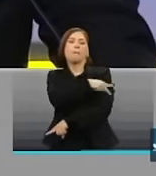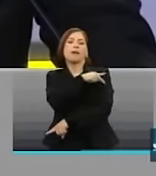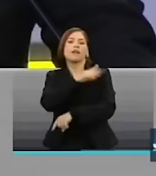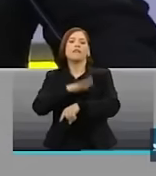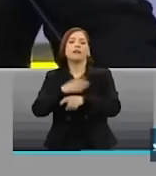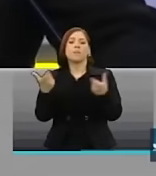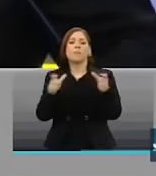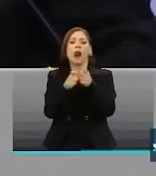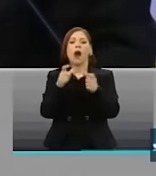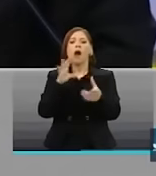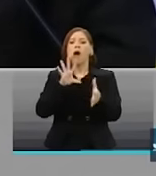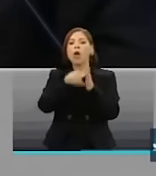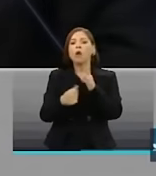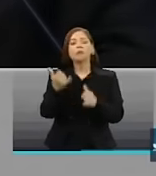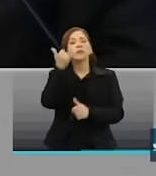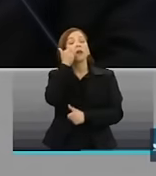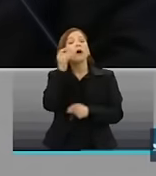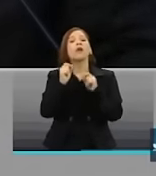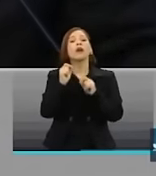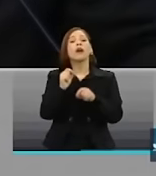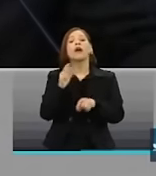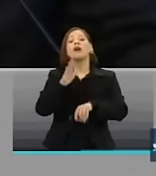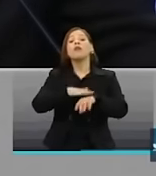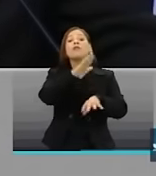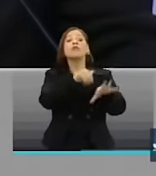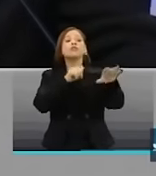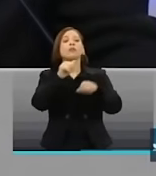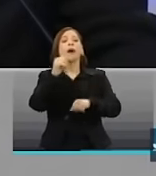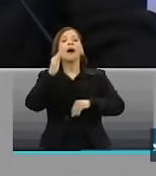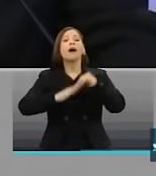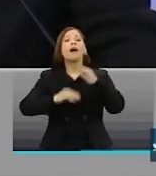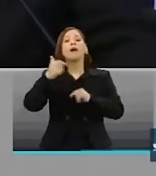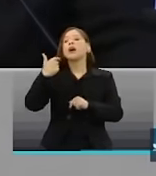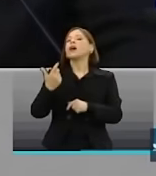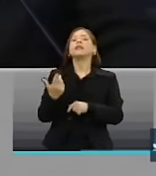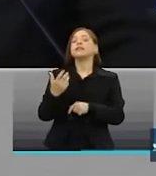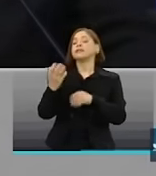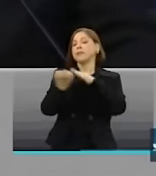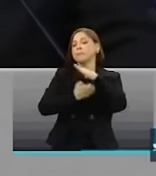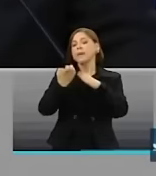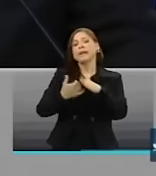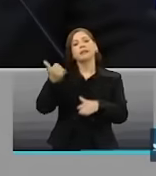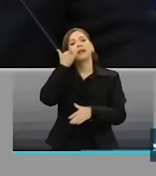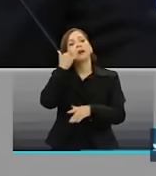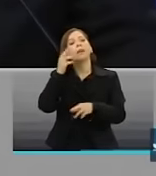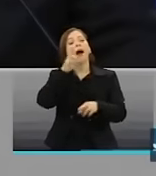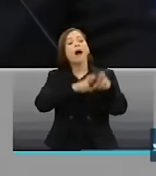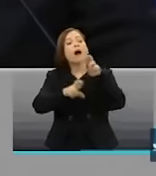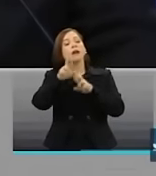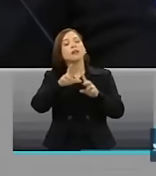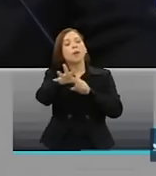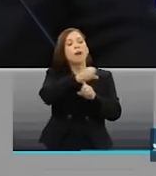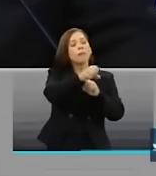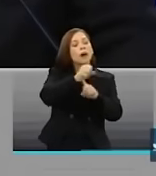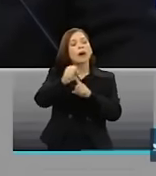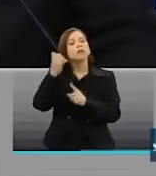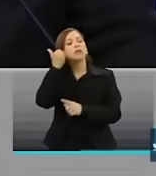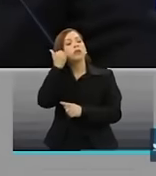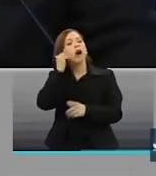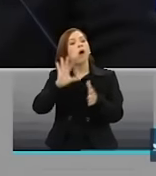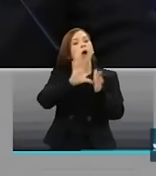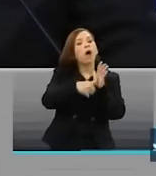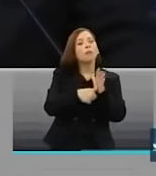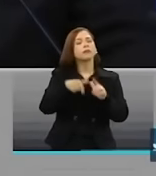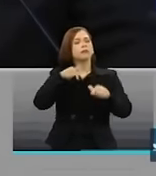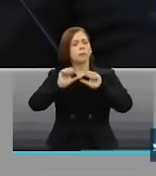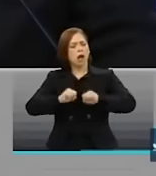pela metade o roubo de celulares. Eu vou convocar as operadoras para que a gente possa rastrear cada celular que foi roubado. Eu